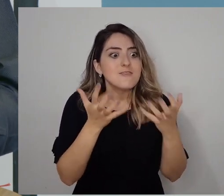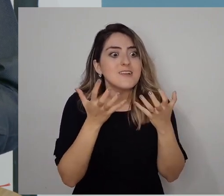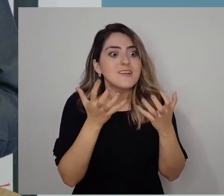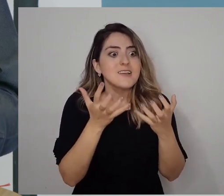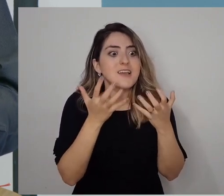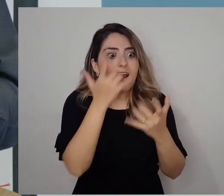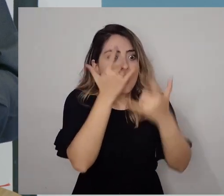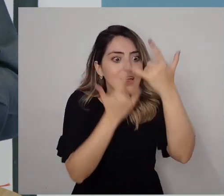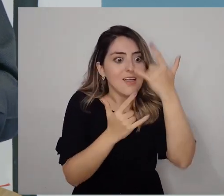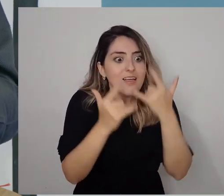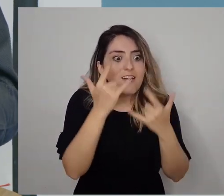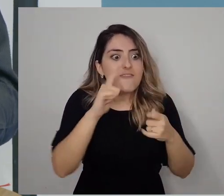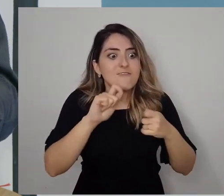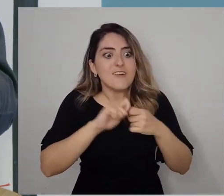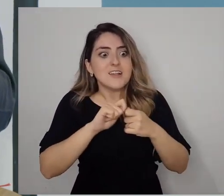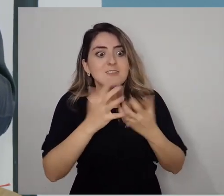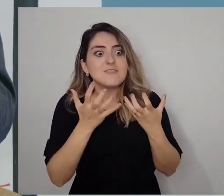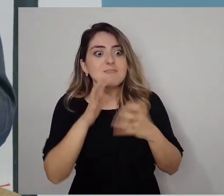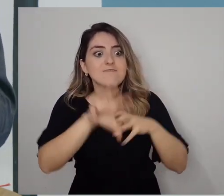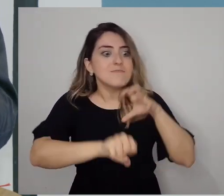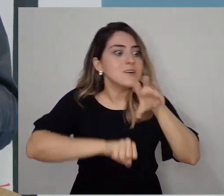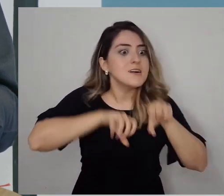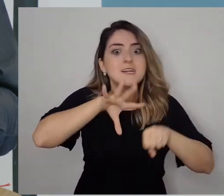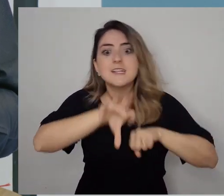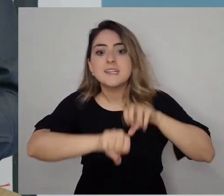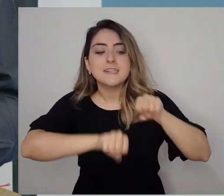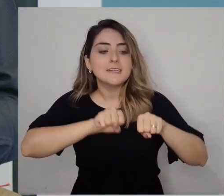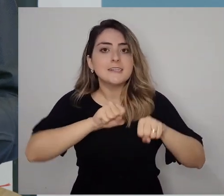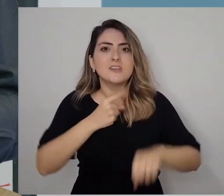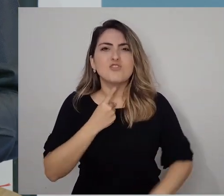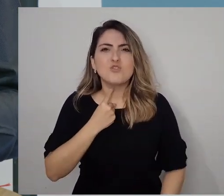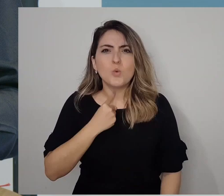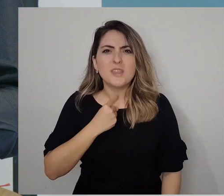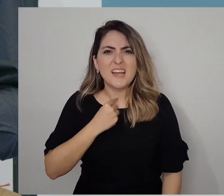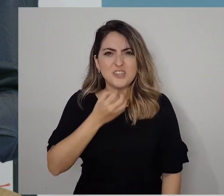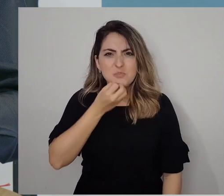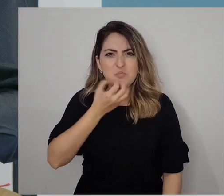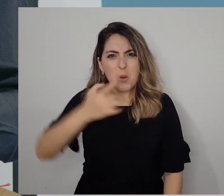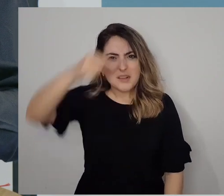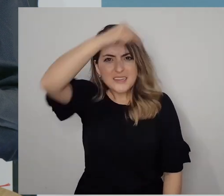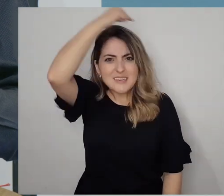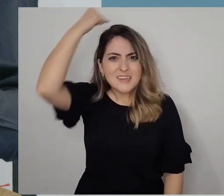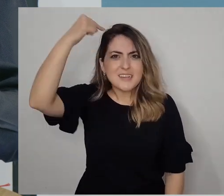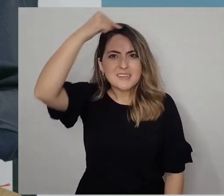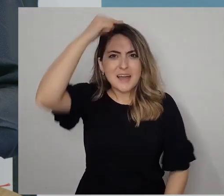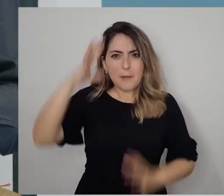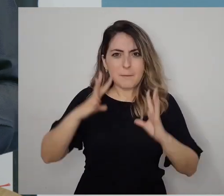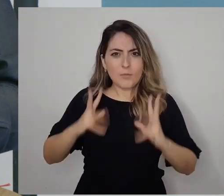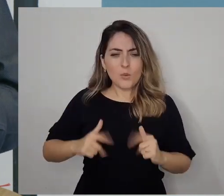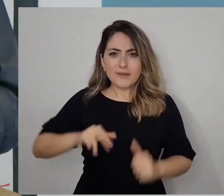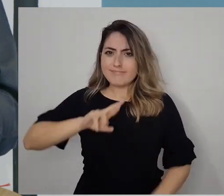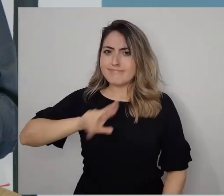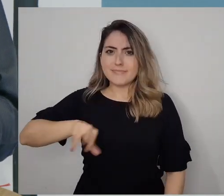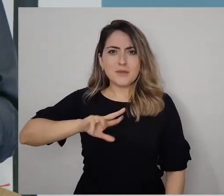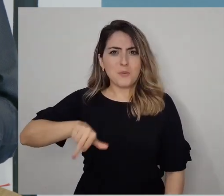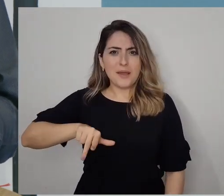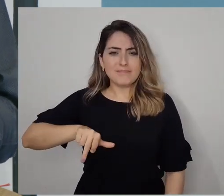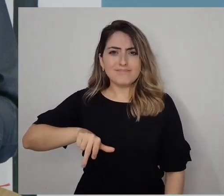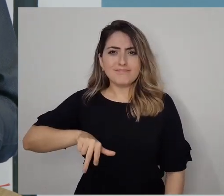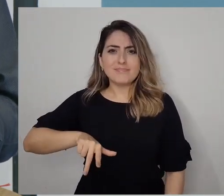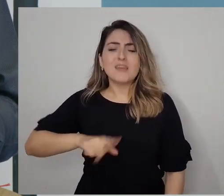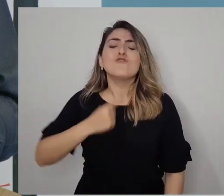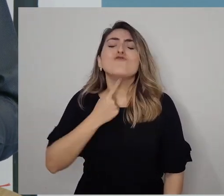à vaidade, de um coração que está preso ao mal. Sem Cristo, nós somos filhos da